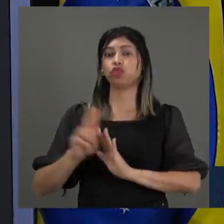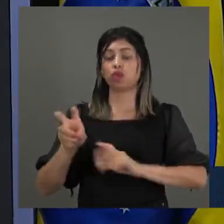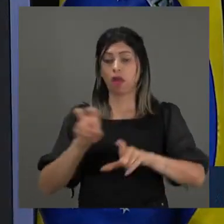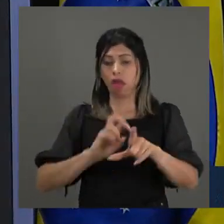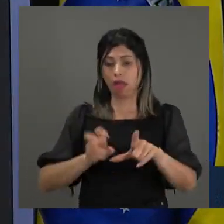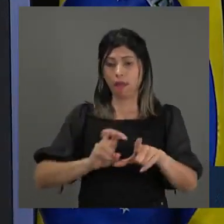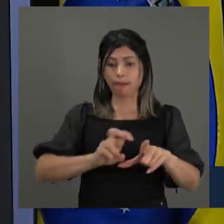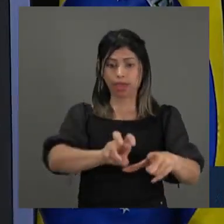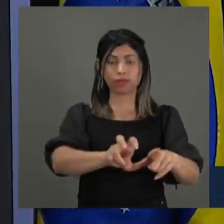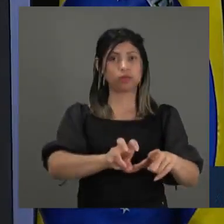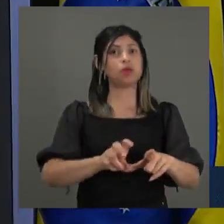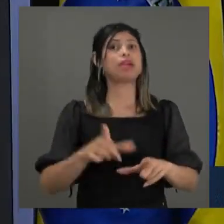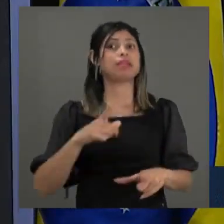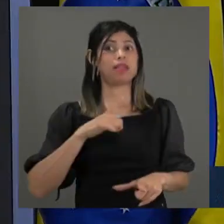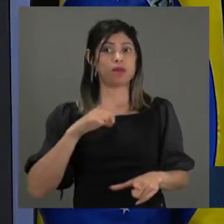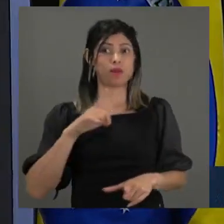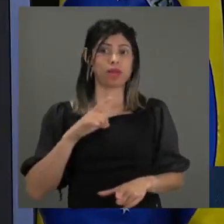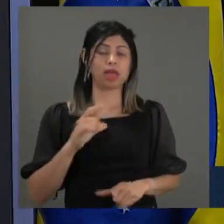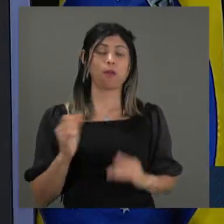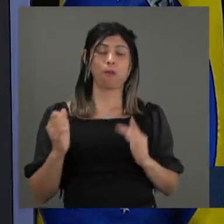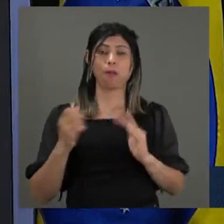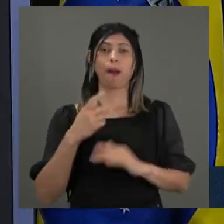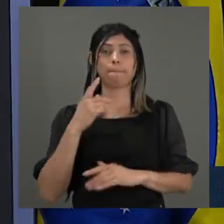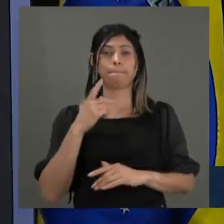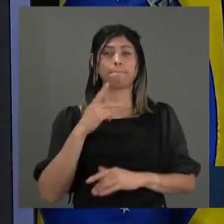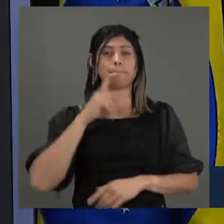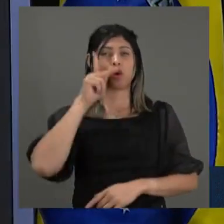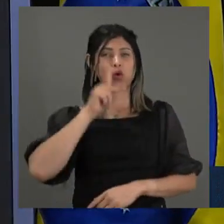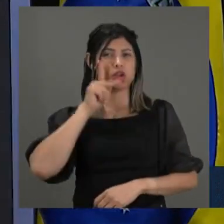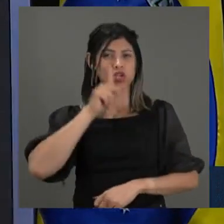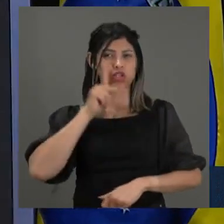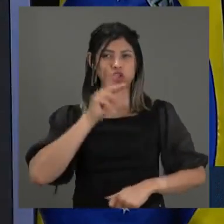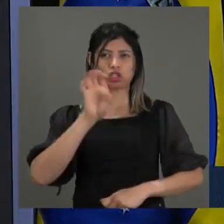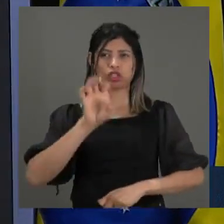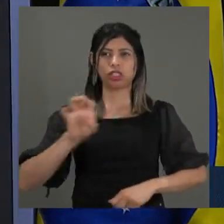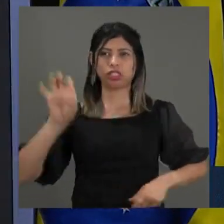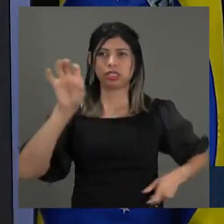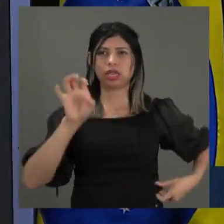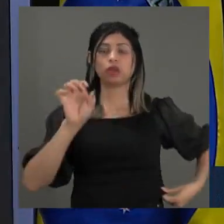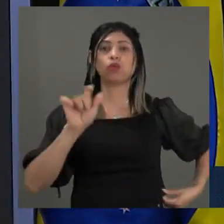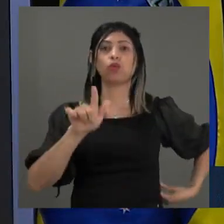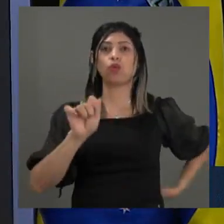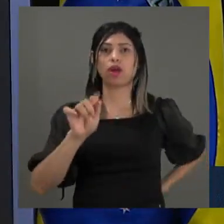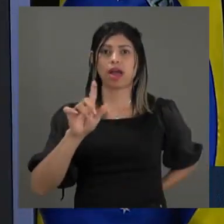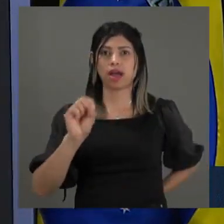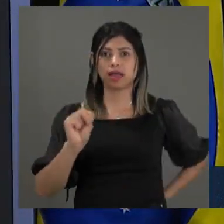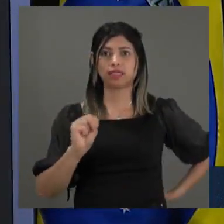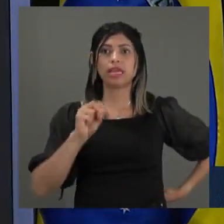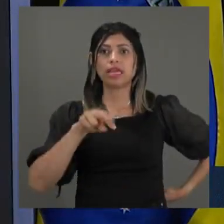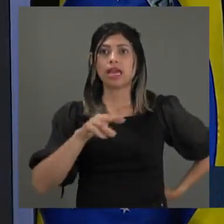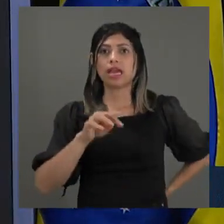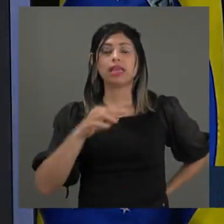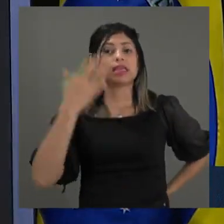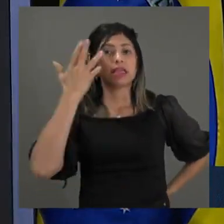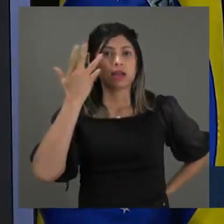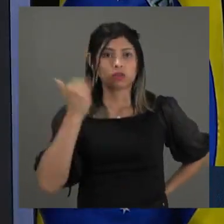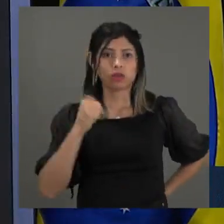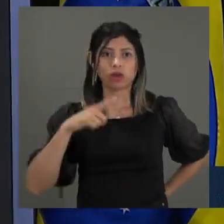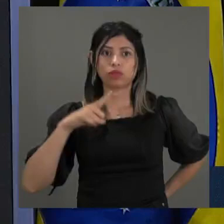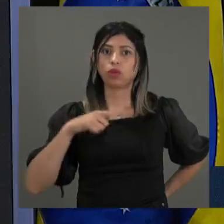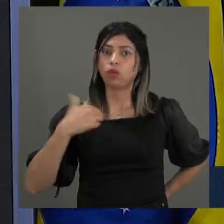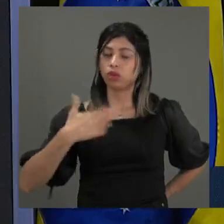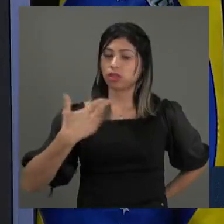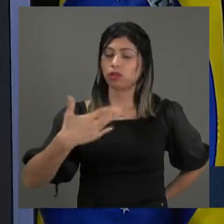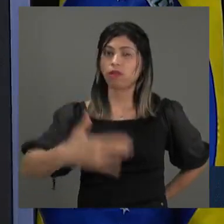É imperioso ter uma política de Estado para o gás natural que viabilize o desenvolvimento de